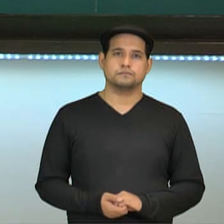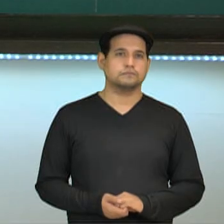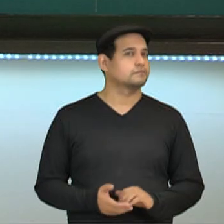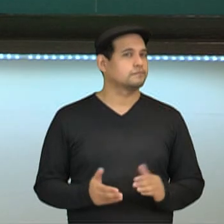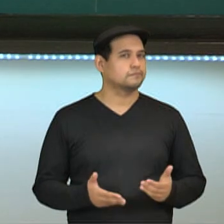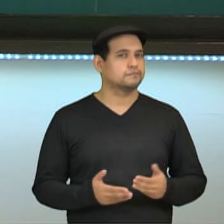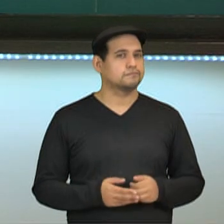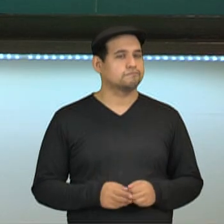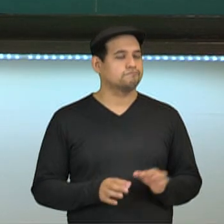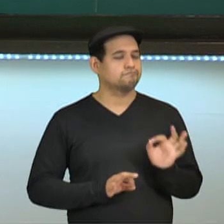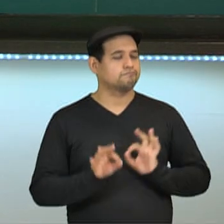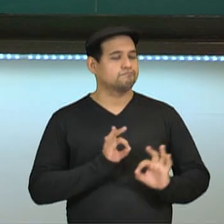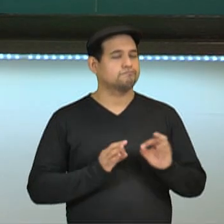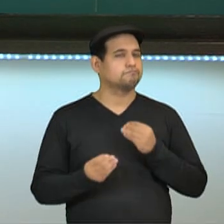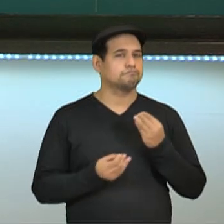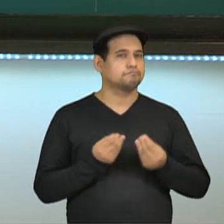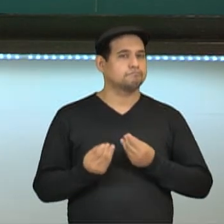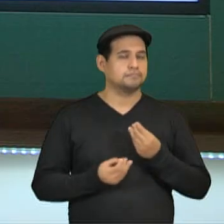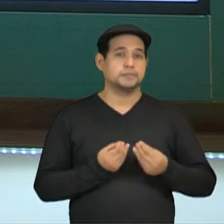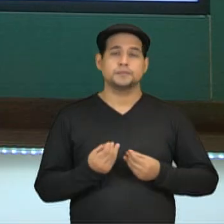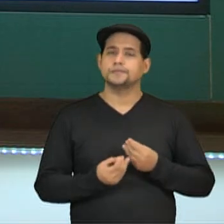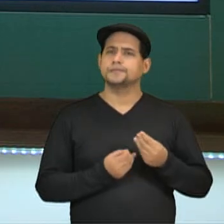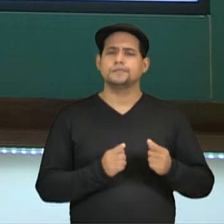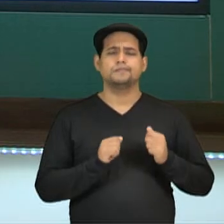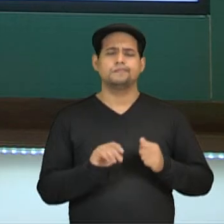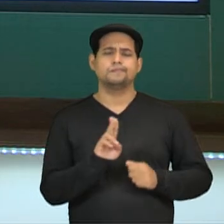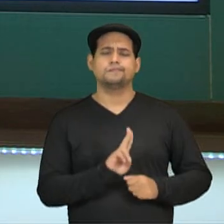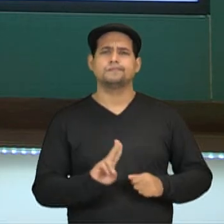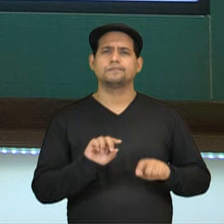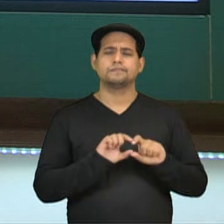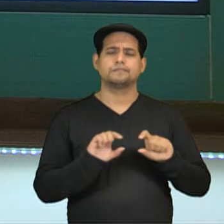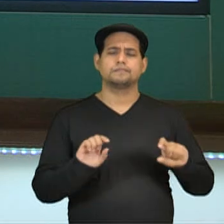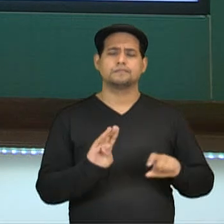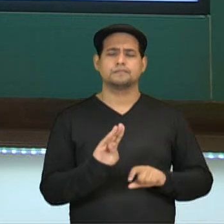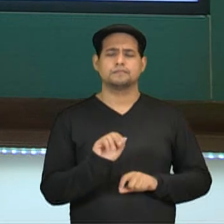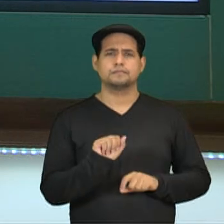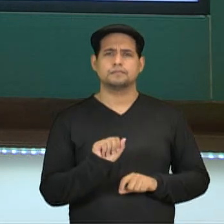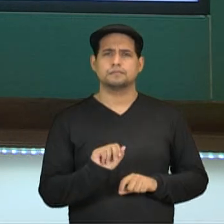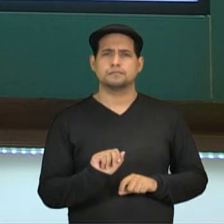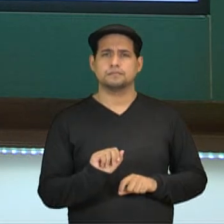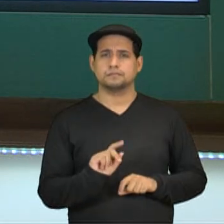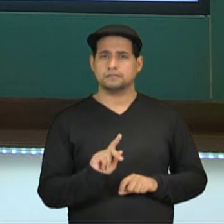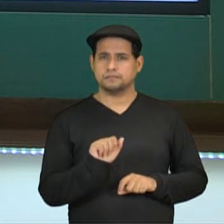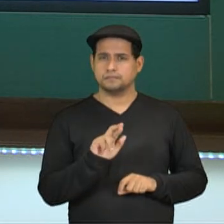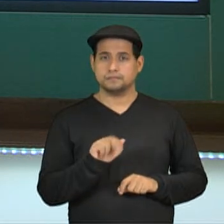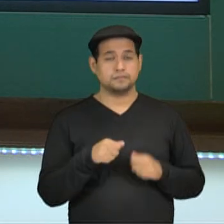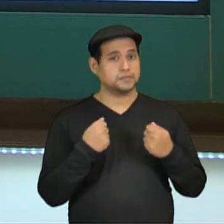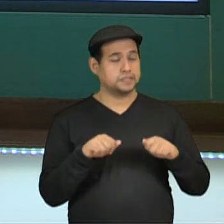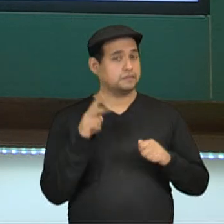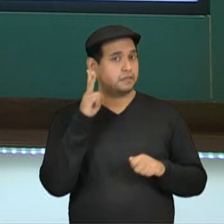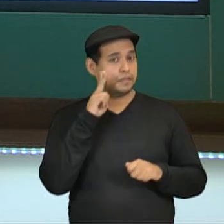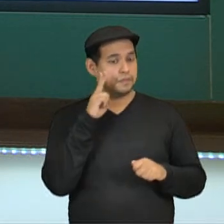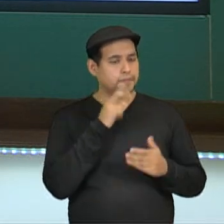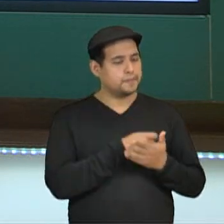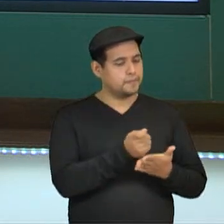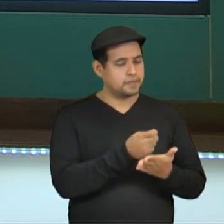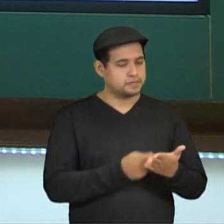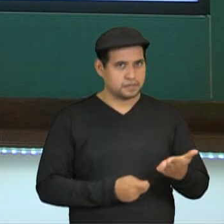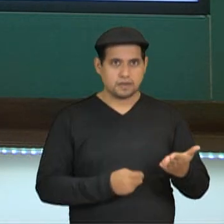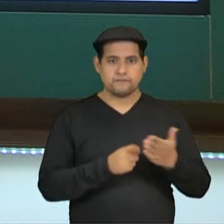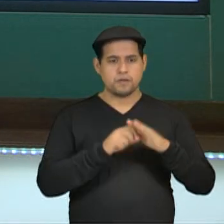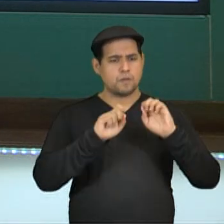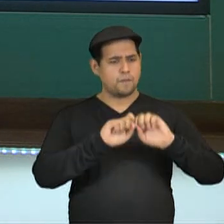E agora, para resolver? Bom, para eu poder aplicar a fórmula de Bhaskara, eu tenho que lembrar da fórmula de Bhaskara. Então escreve ela num